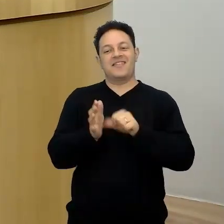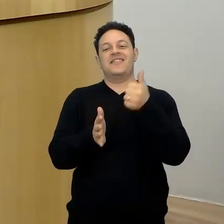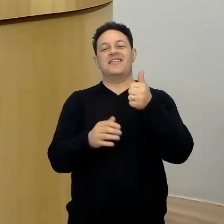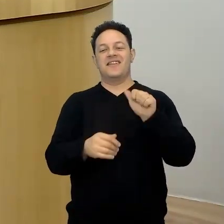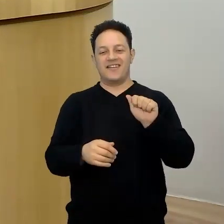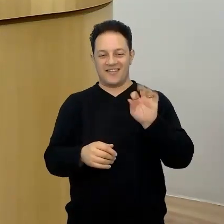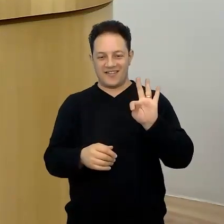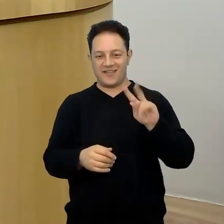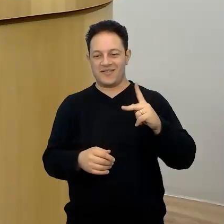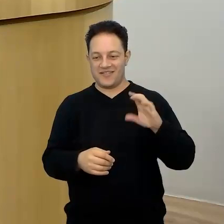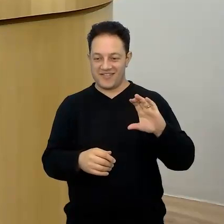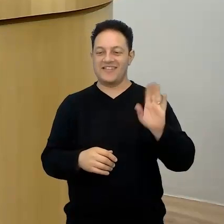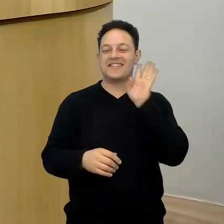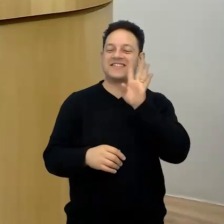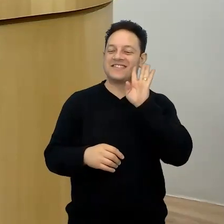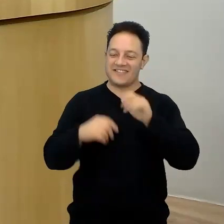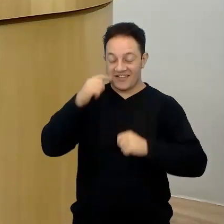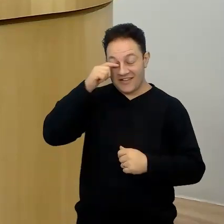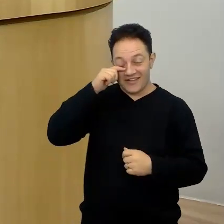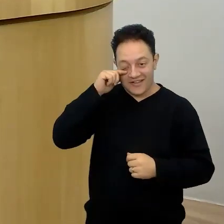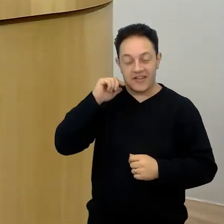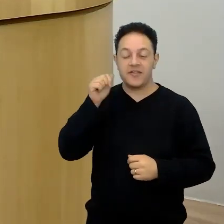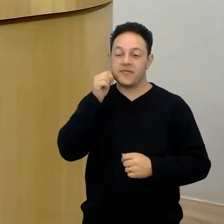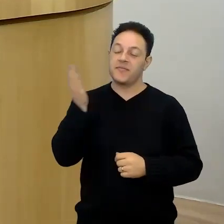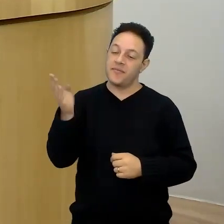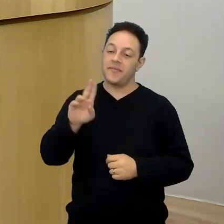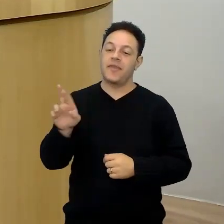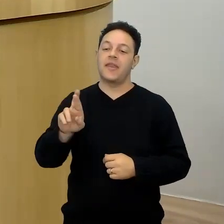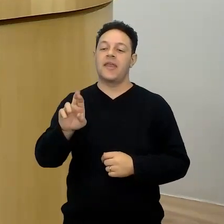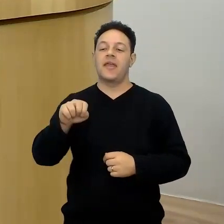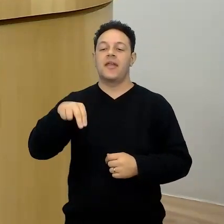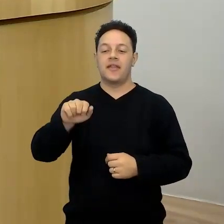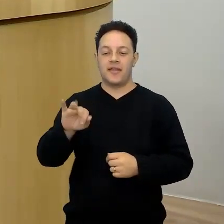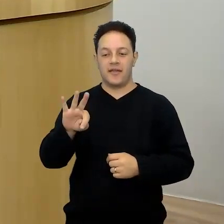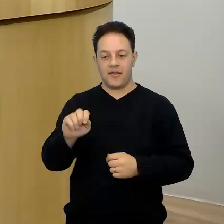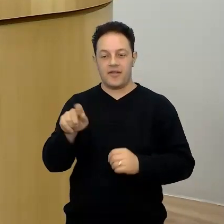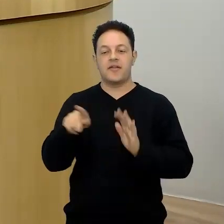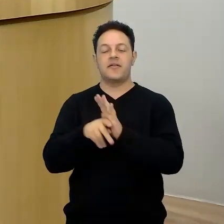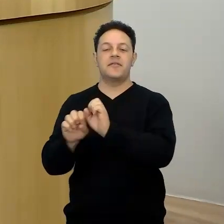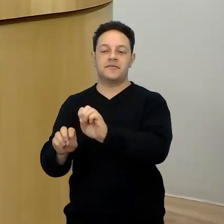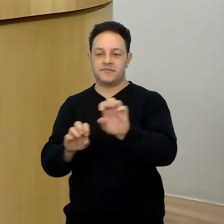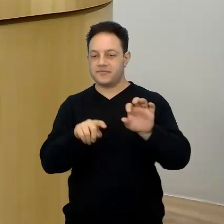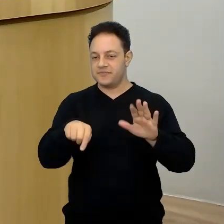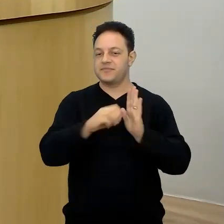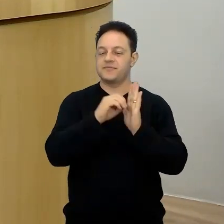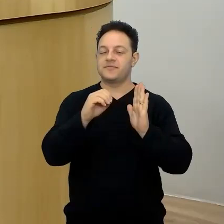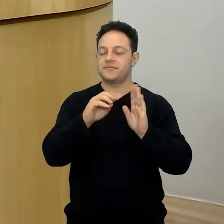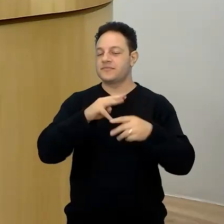aqui de inglês. A primeira TPC Bom, de inglês com a Renata. Eu sou a Renata, formadora aqui da EFAP.